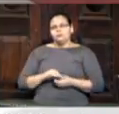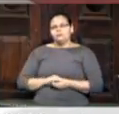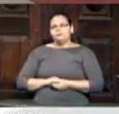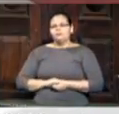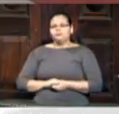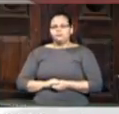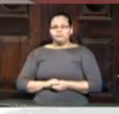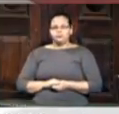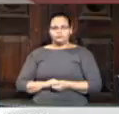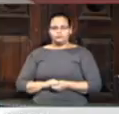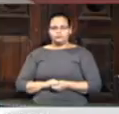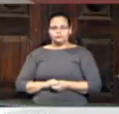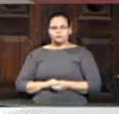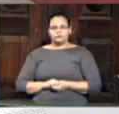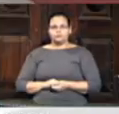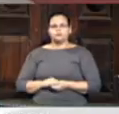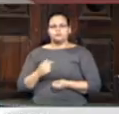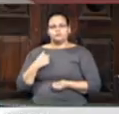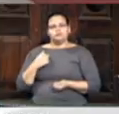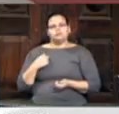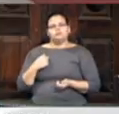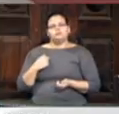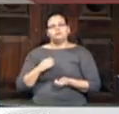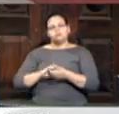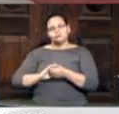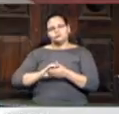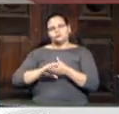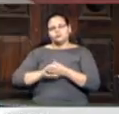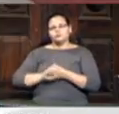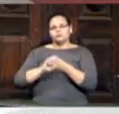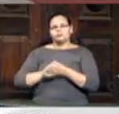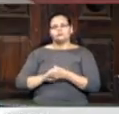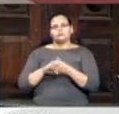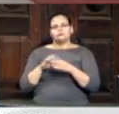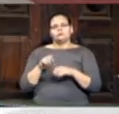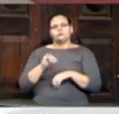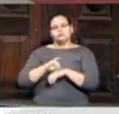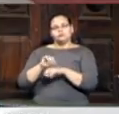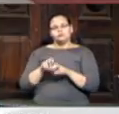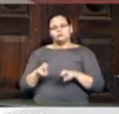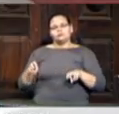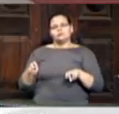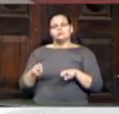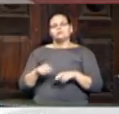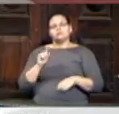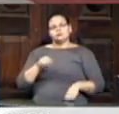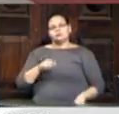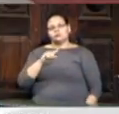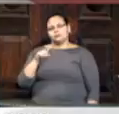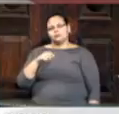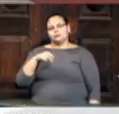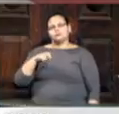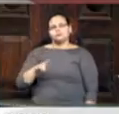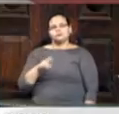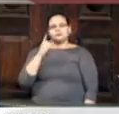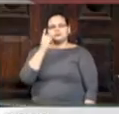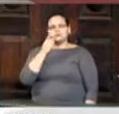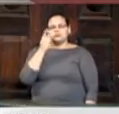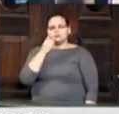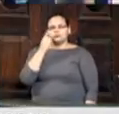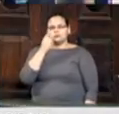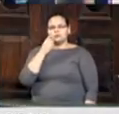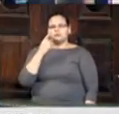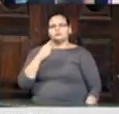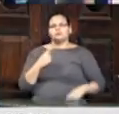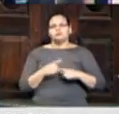Eu cumprimento a mesa, na pessoa do deputado Zaqueu Teixeira, que preside esta sessão